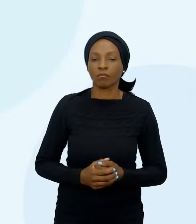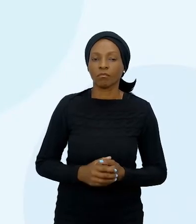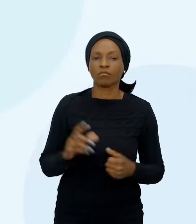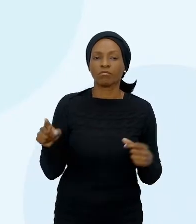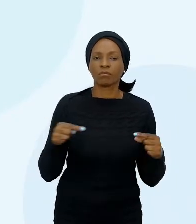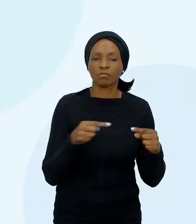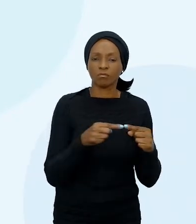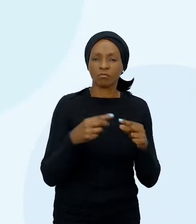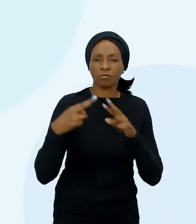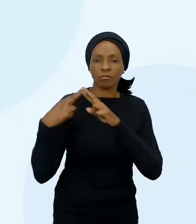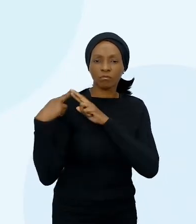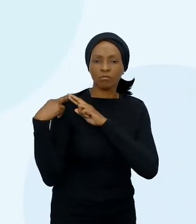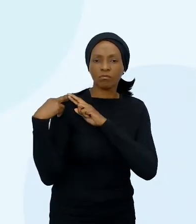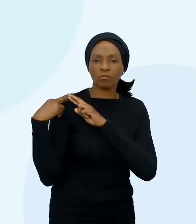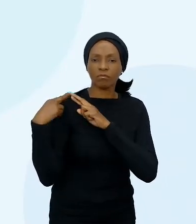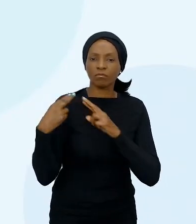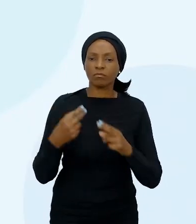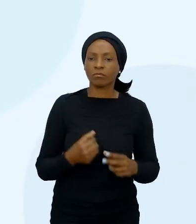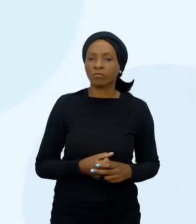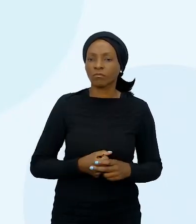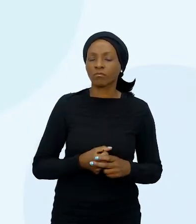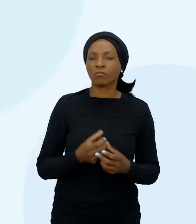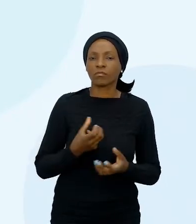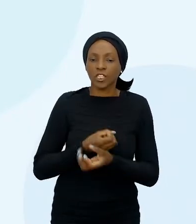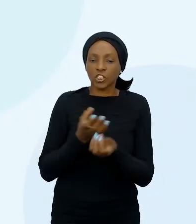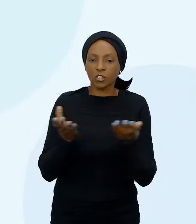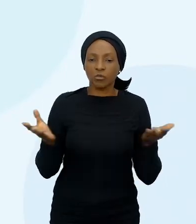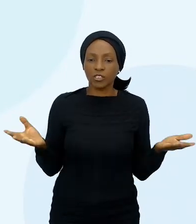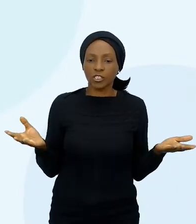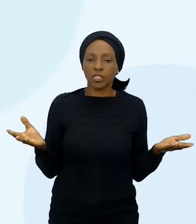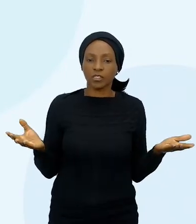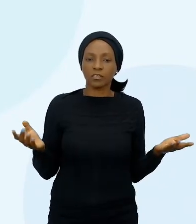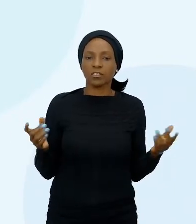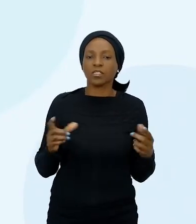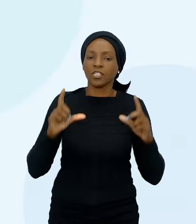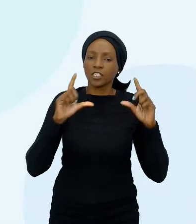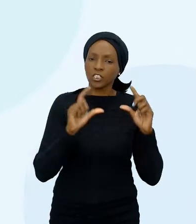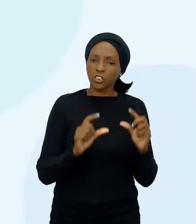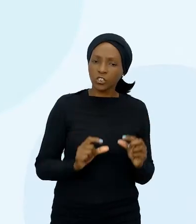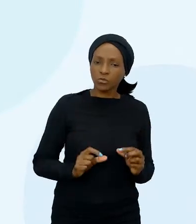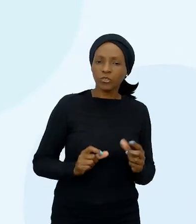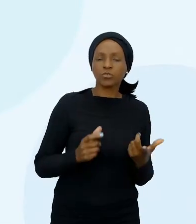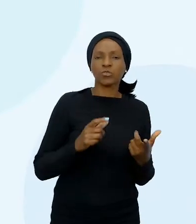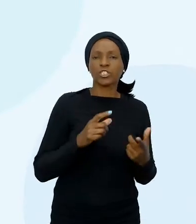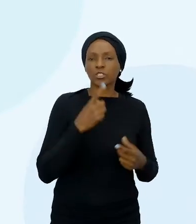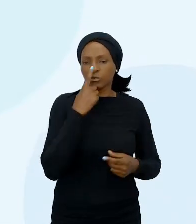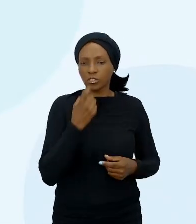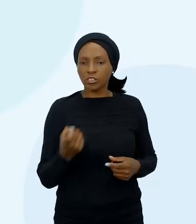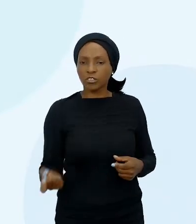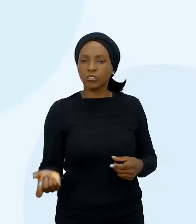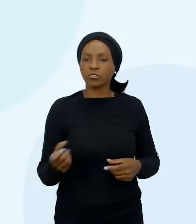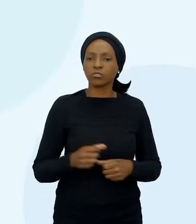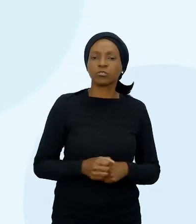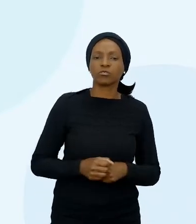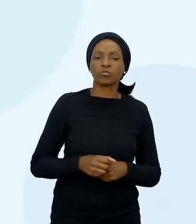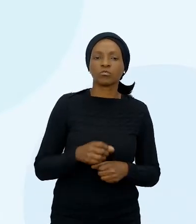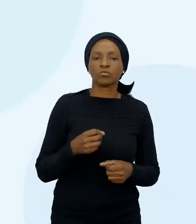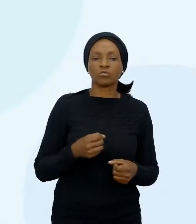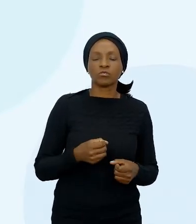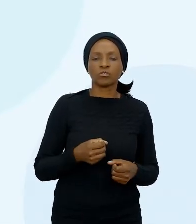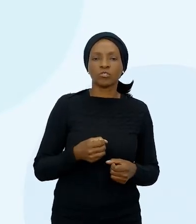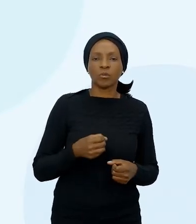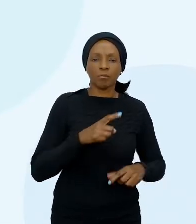Objetivos da responsabilidade compartilhada. É a redução da geração de resíduos, do desperdício